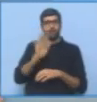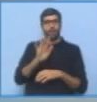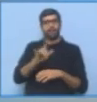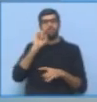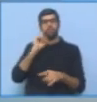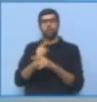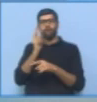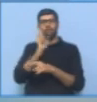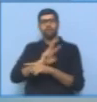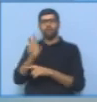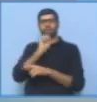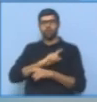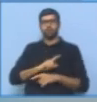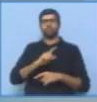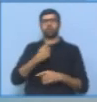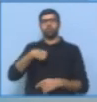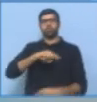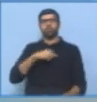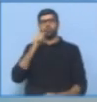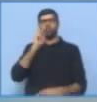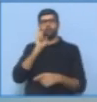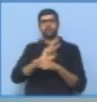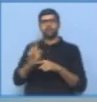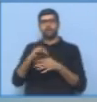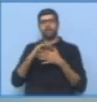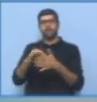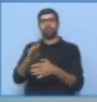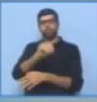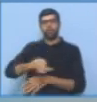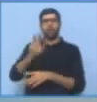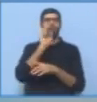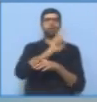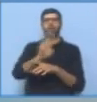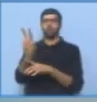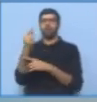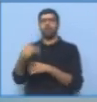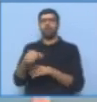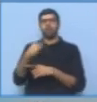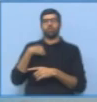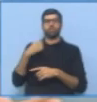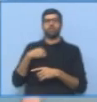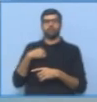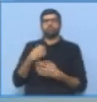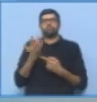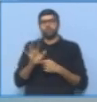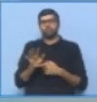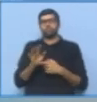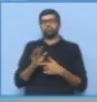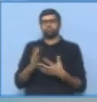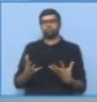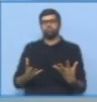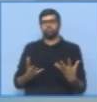é um espaço visitável, ou seja, temos visitas guiadas ao espaço e ao sábado conseguimos, por exemplo,